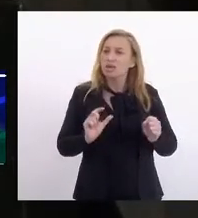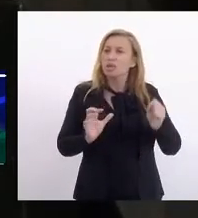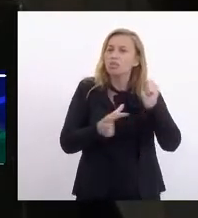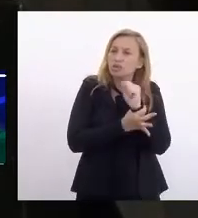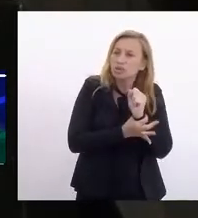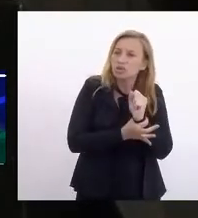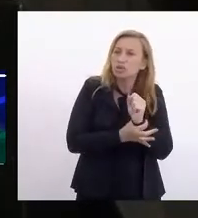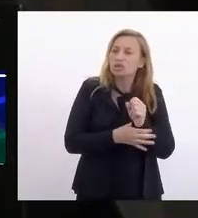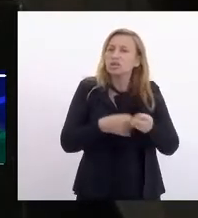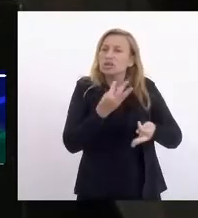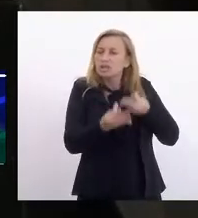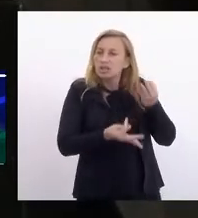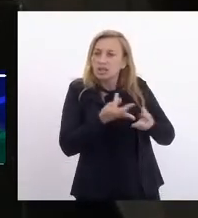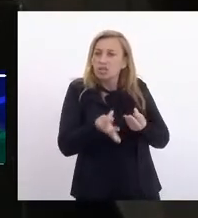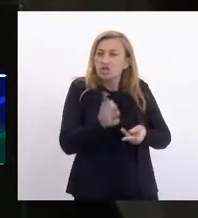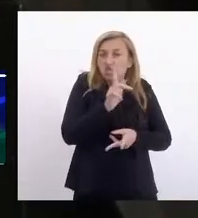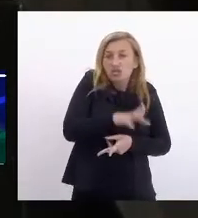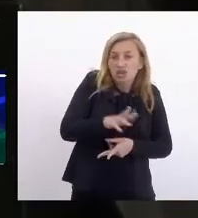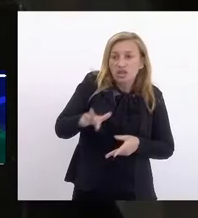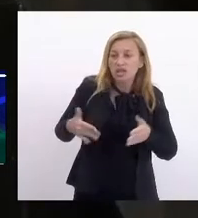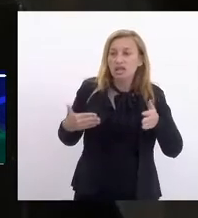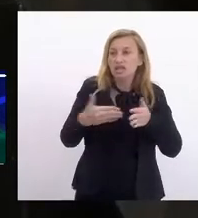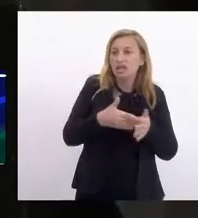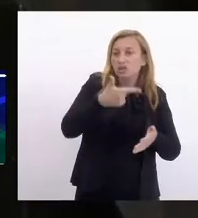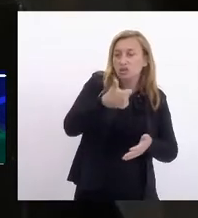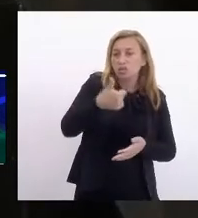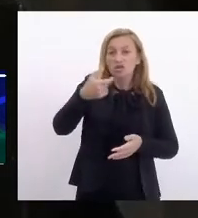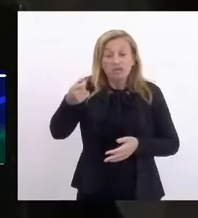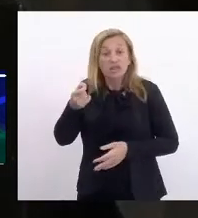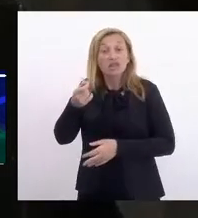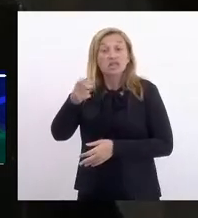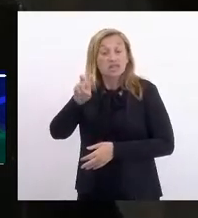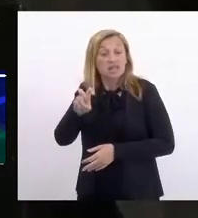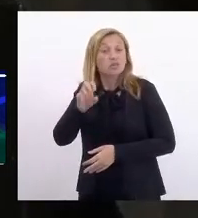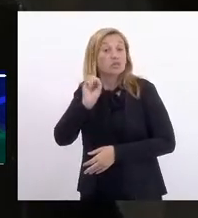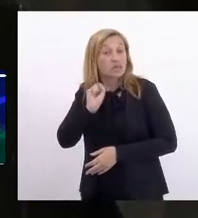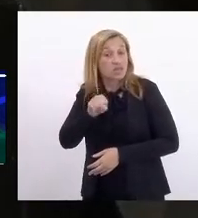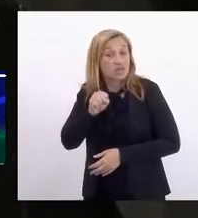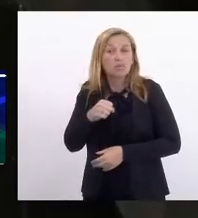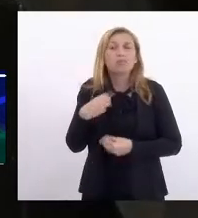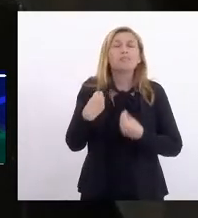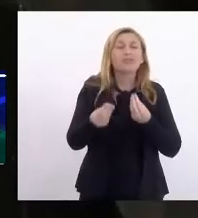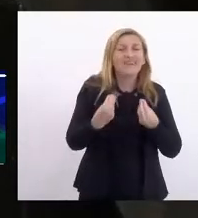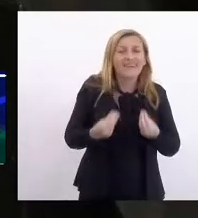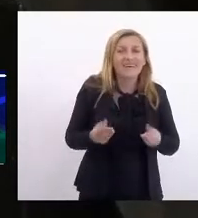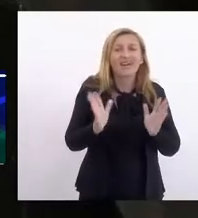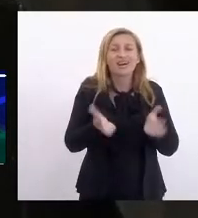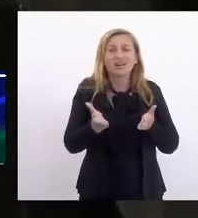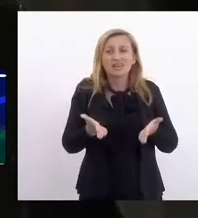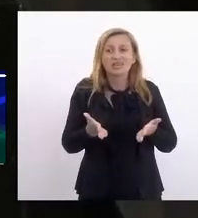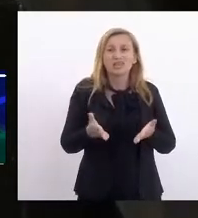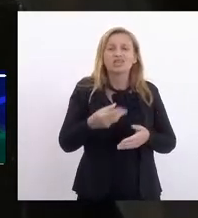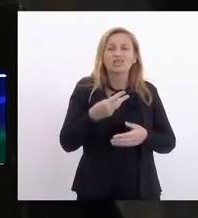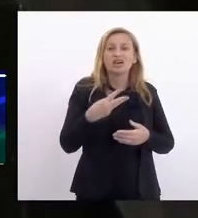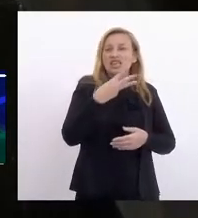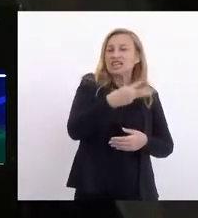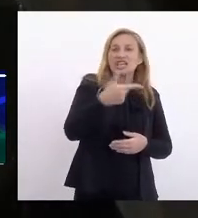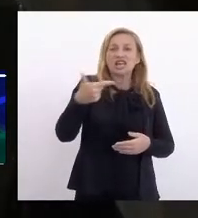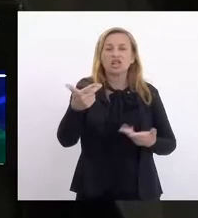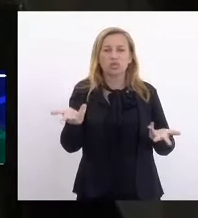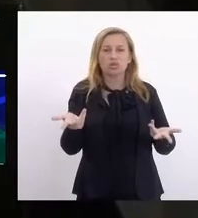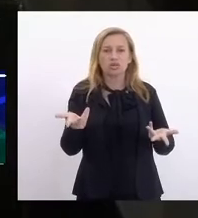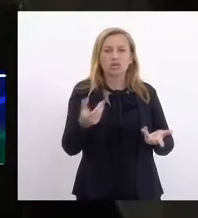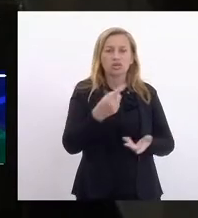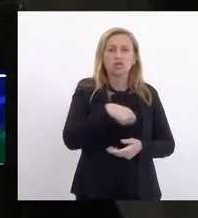por tratamento tributário diferenciado até 2025. Para que agora jogar para 32? E o